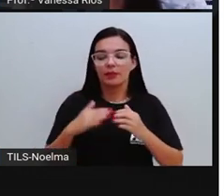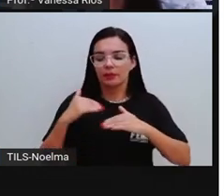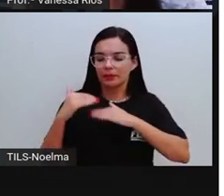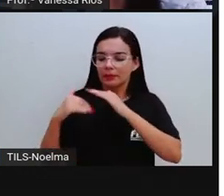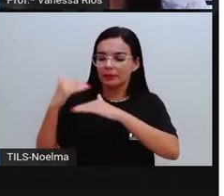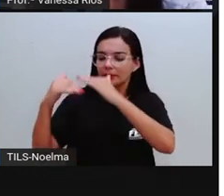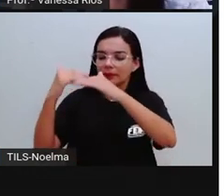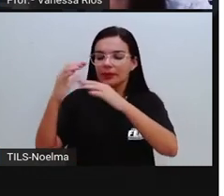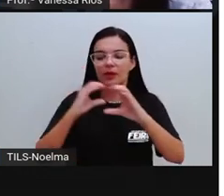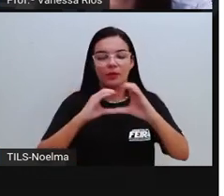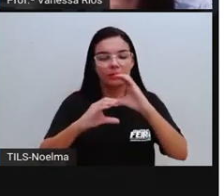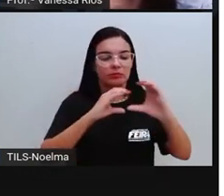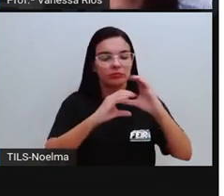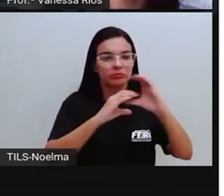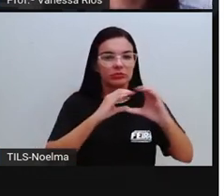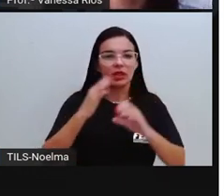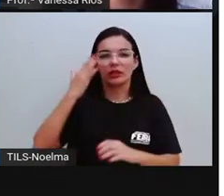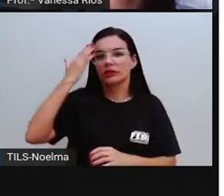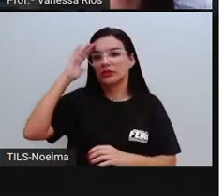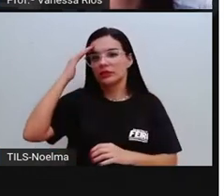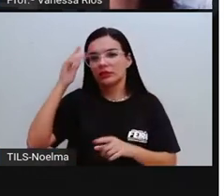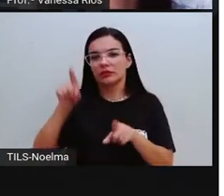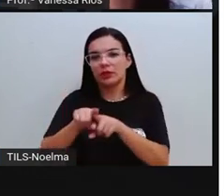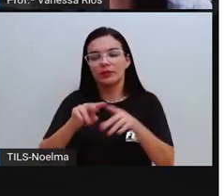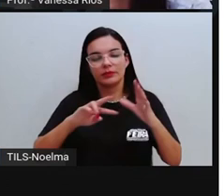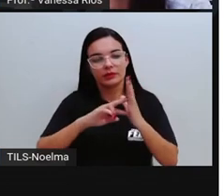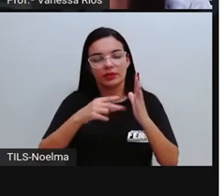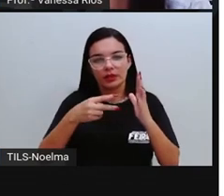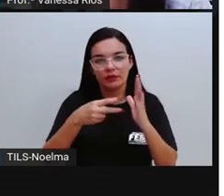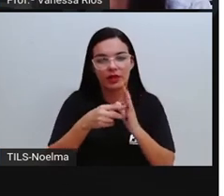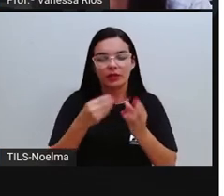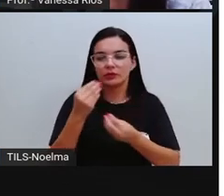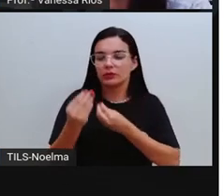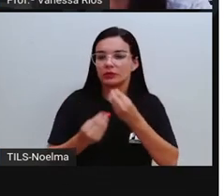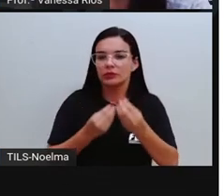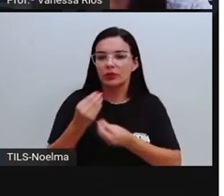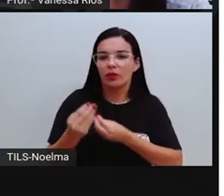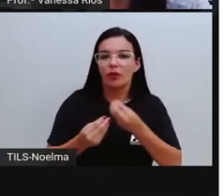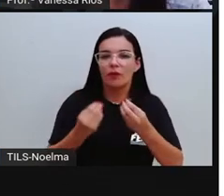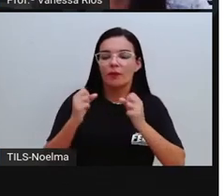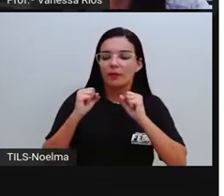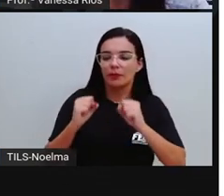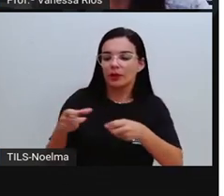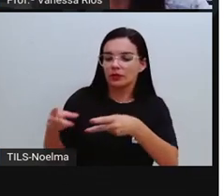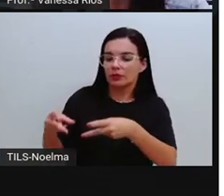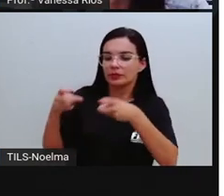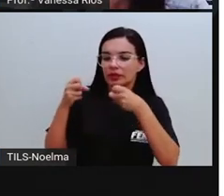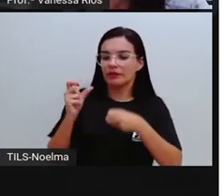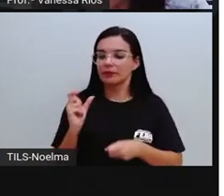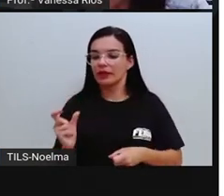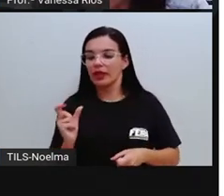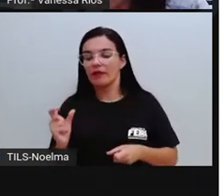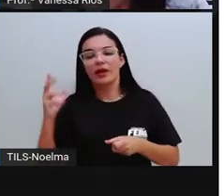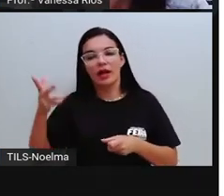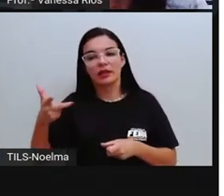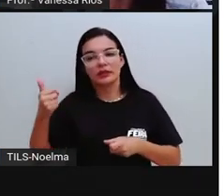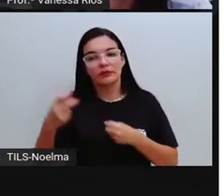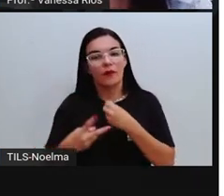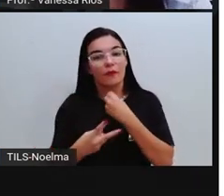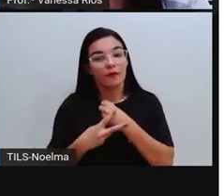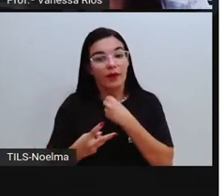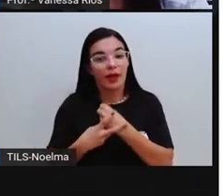de comunicação, entendendo também o seu significado, de que forma a gente observa as palavras e classifica como